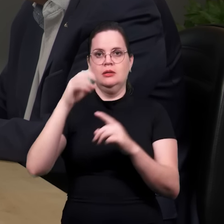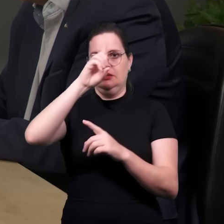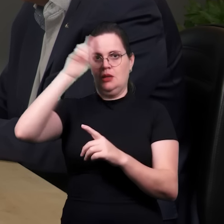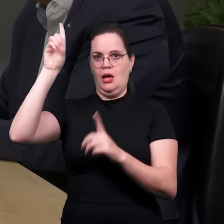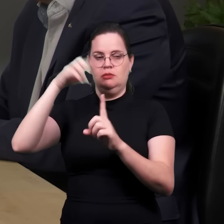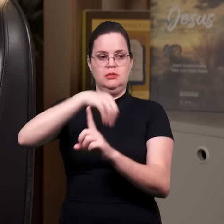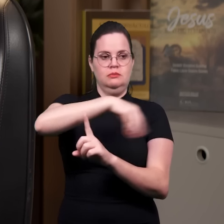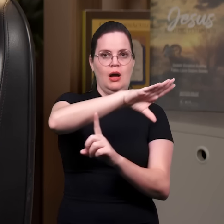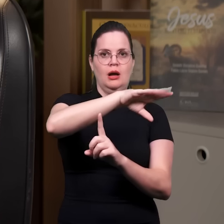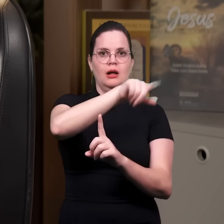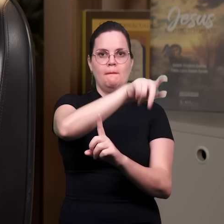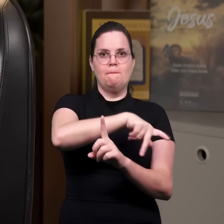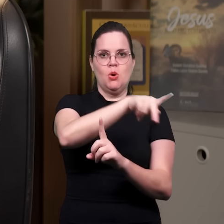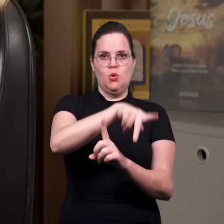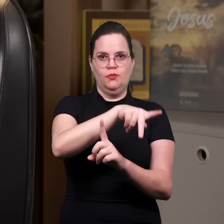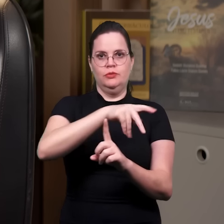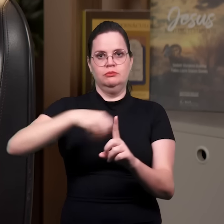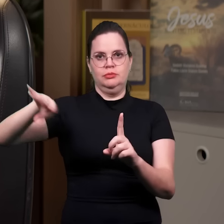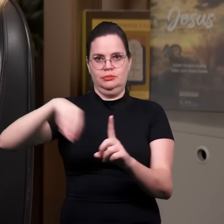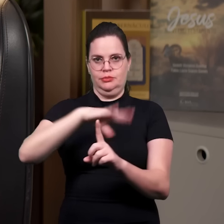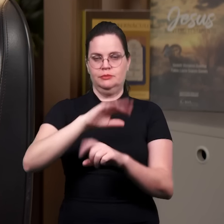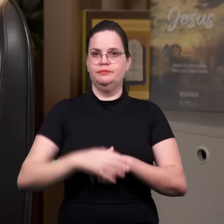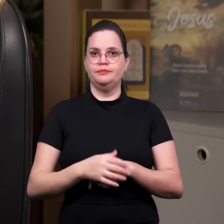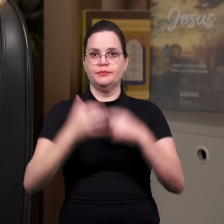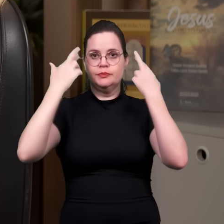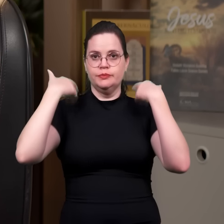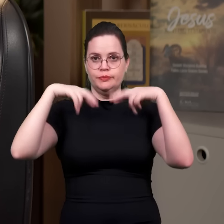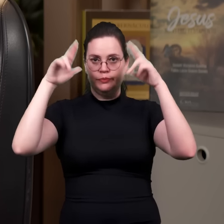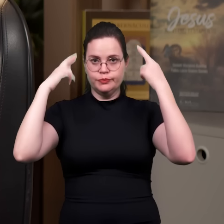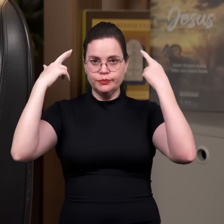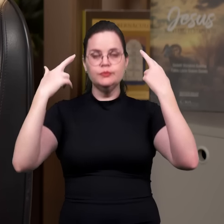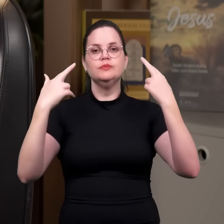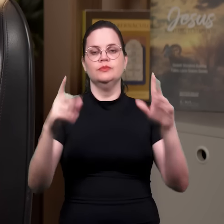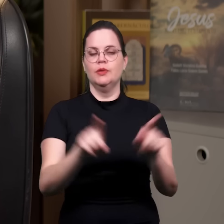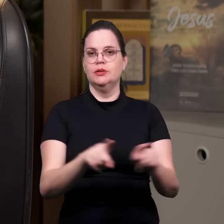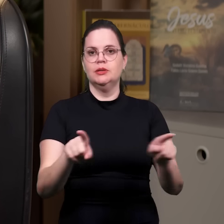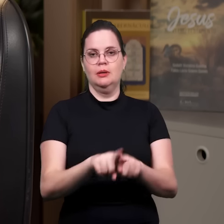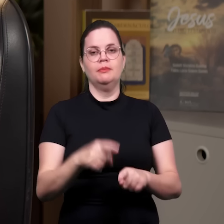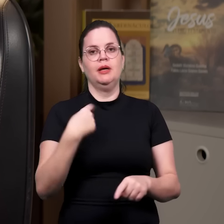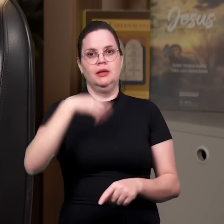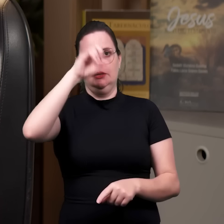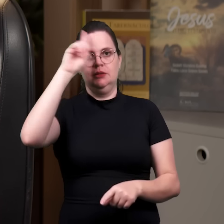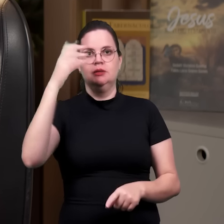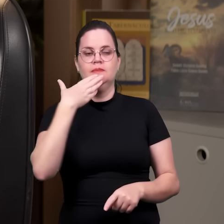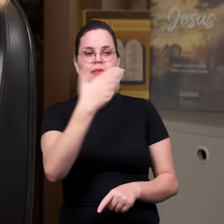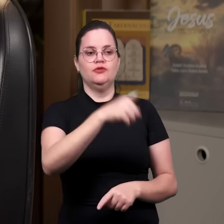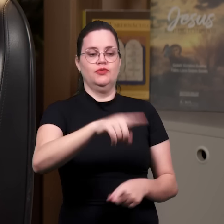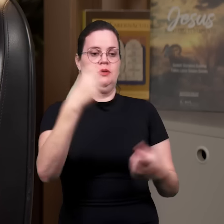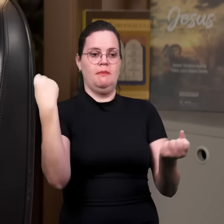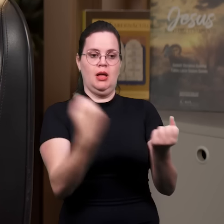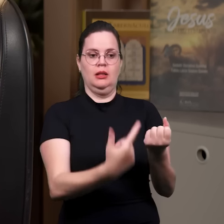Deus e o povo. O cordeiro que Deus pede para que Israel apresente neste último momento, né, que